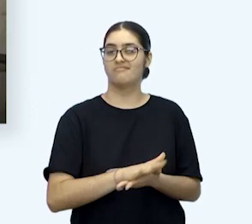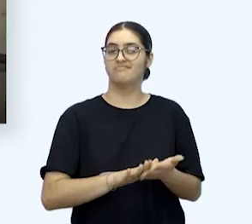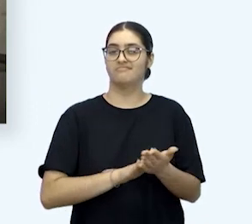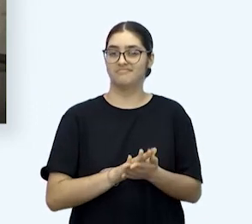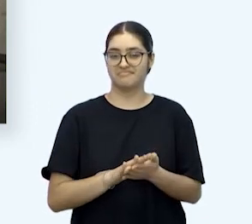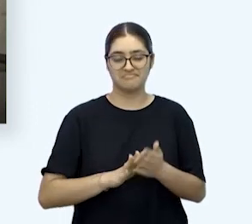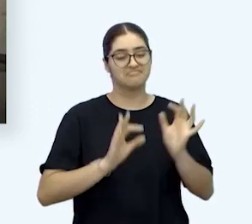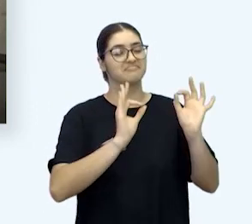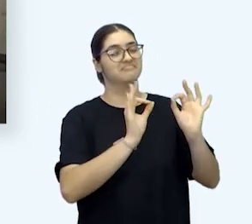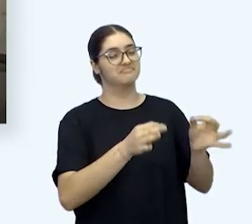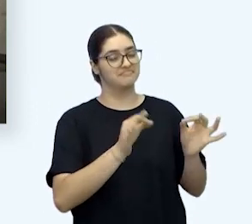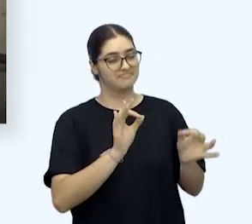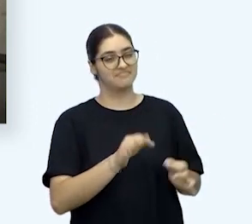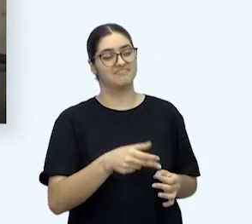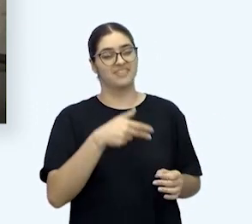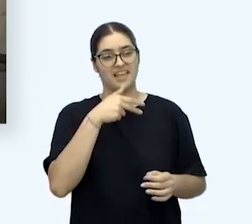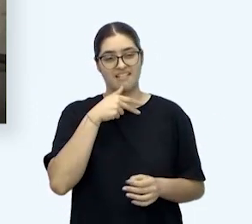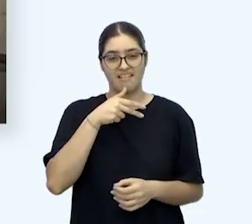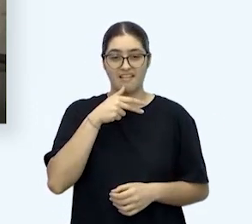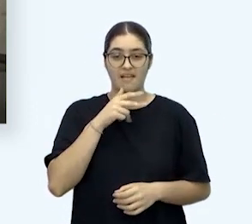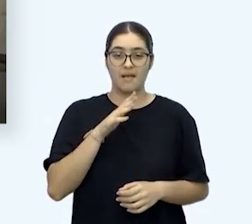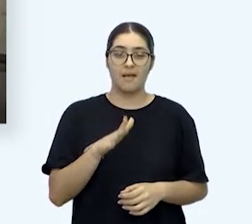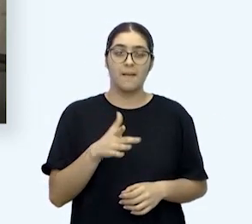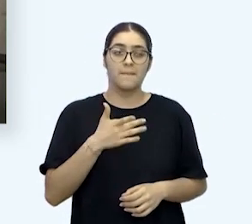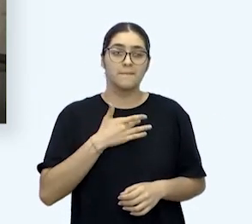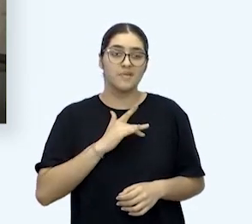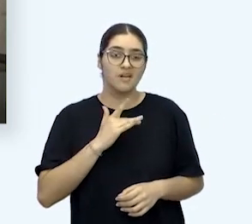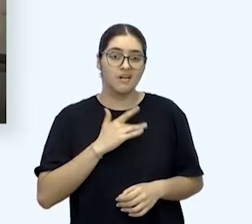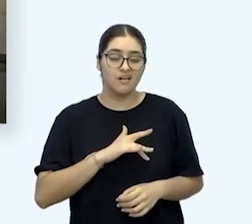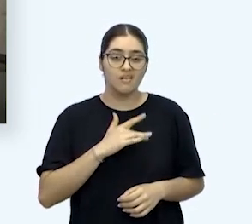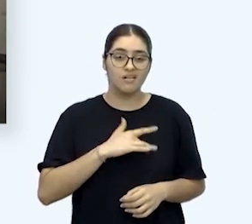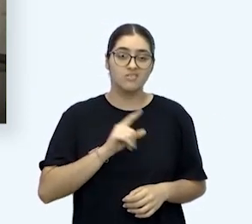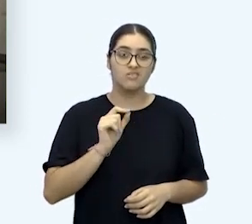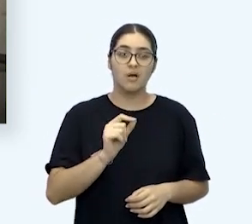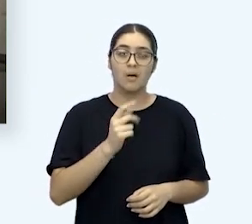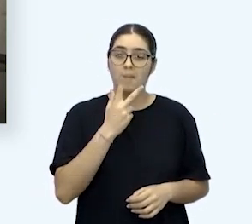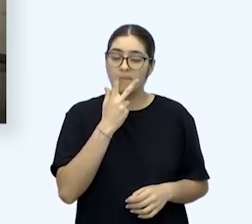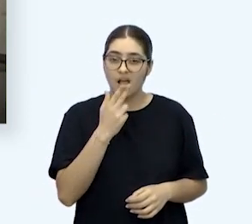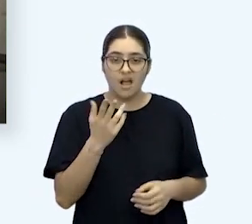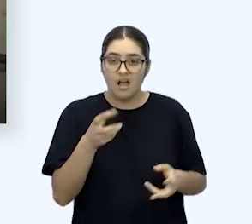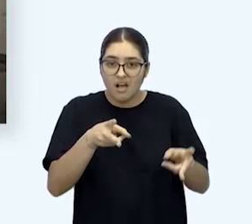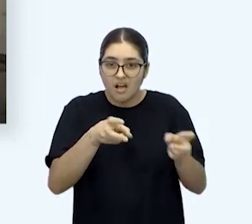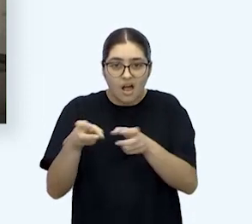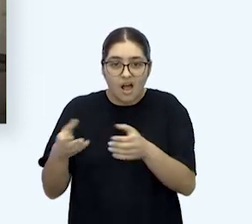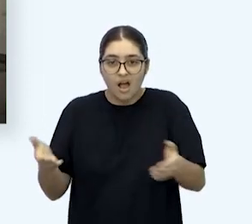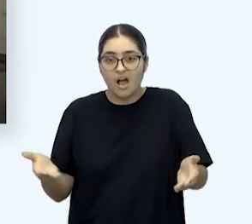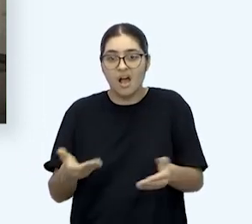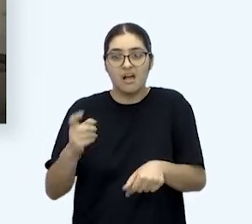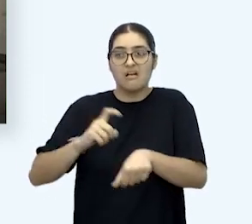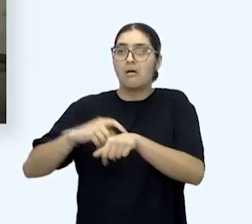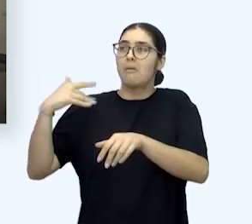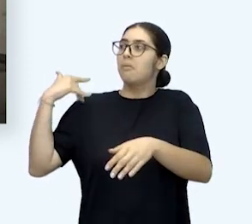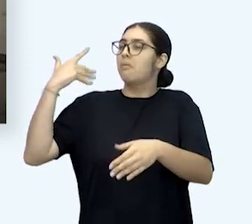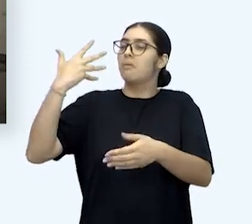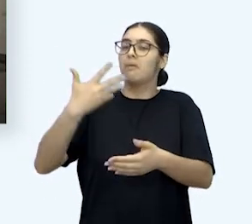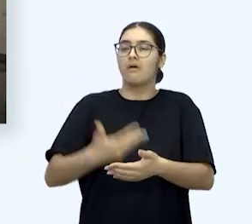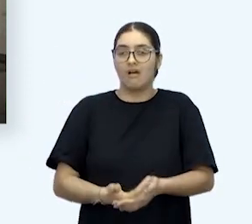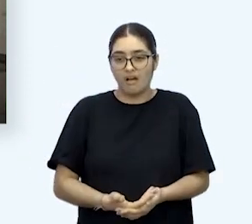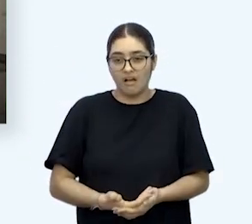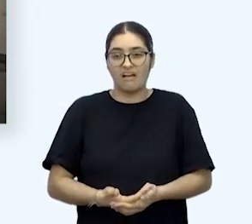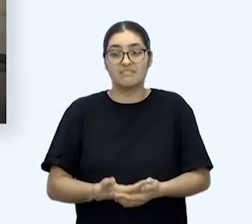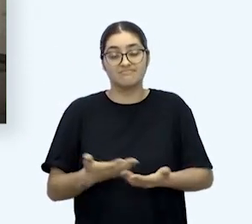meu netinho. E pena que a gente só esteja se dando conta disso agora, tanto tempo depois.